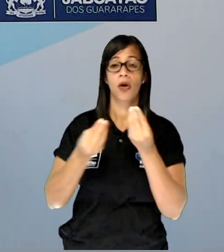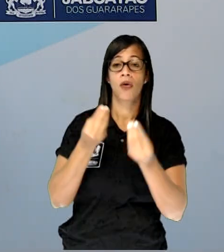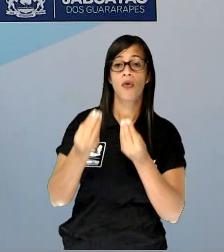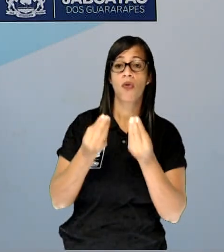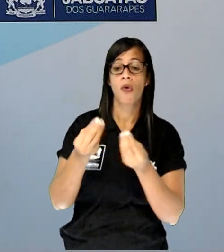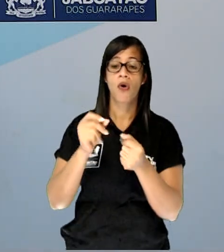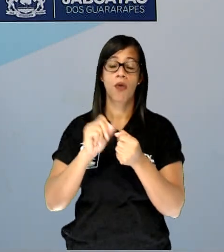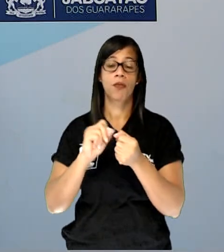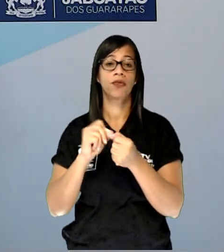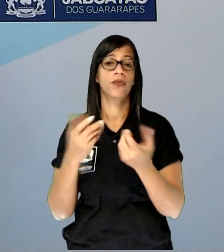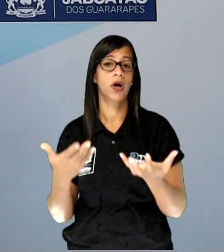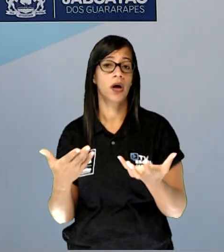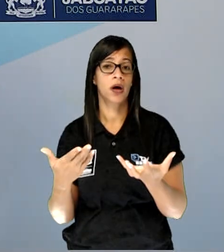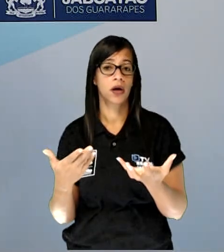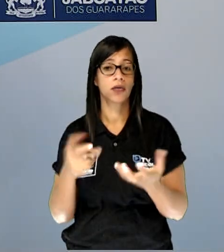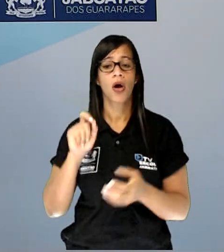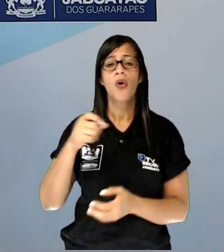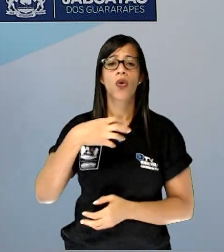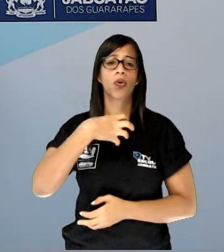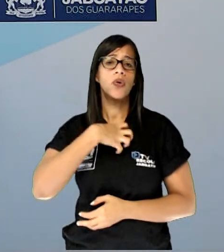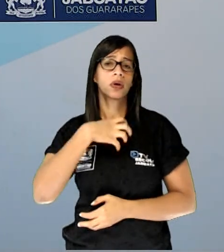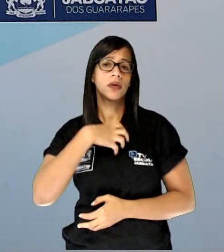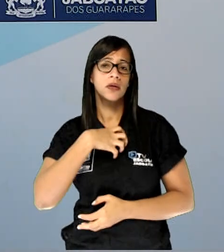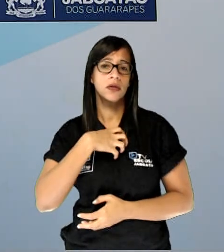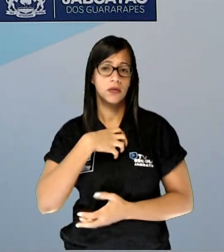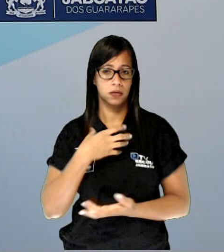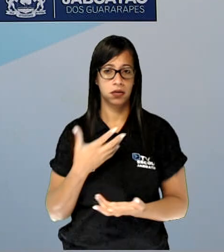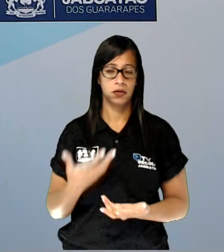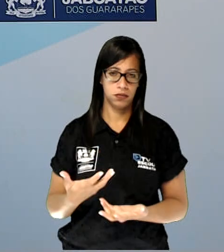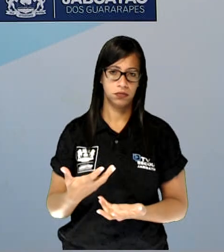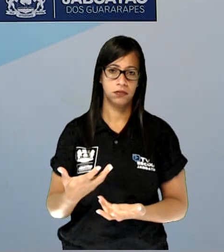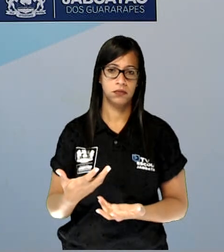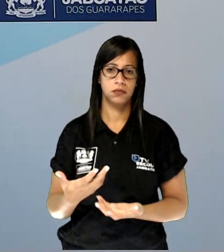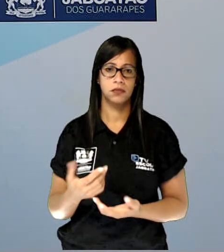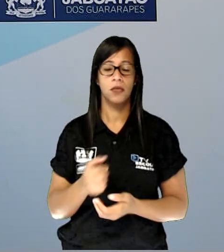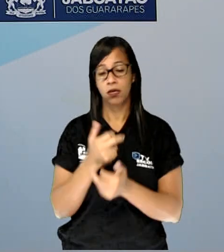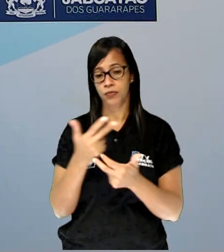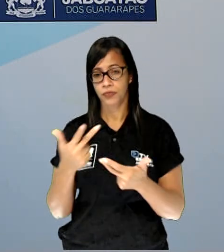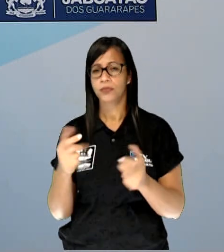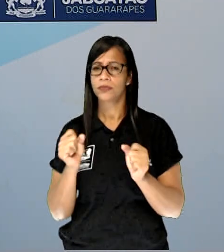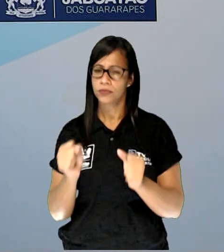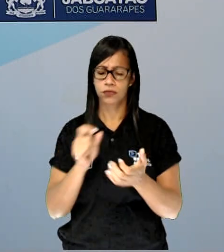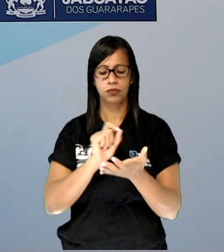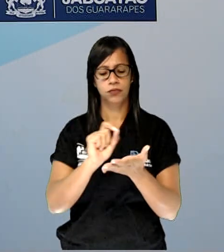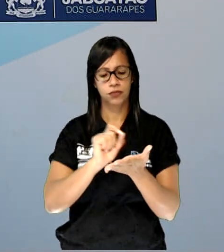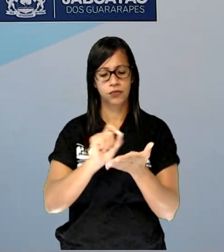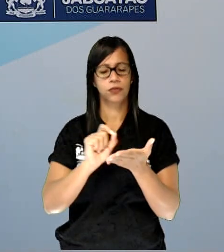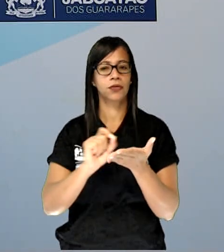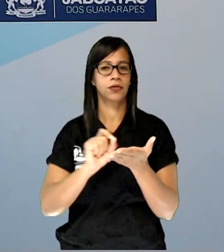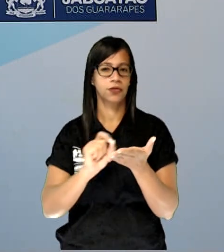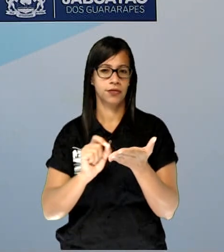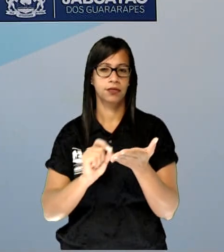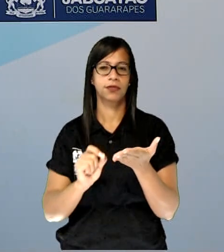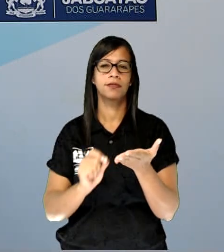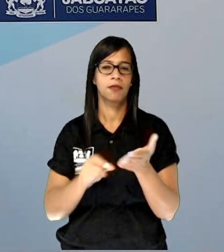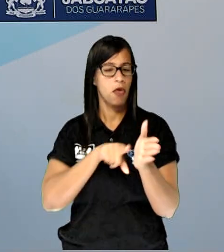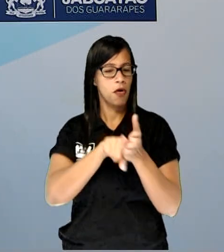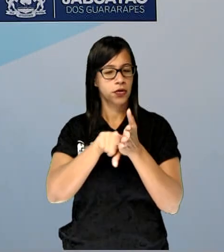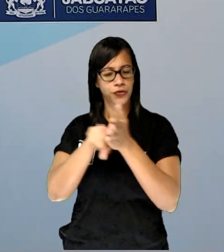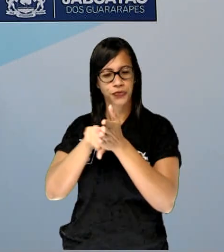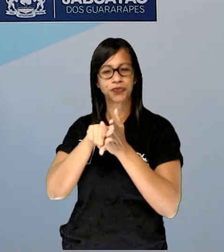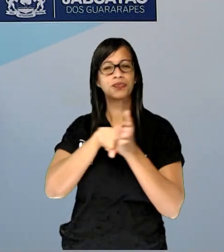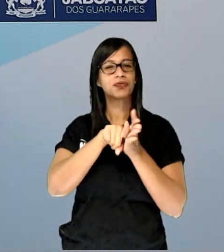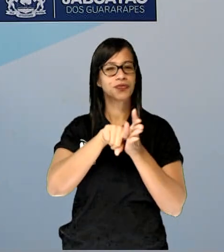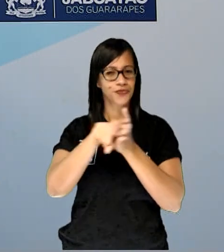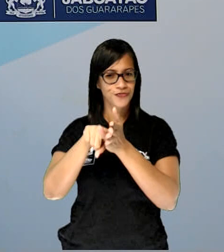vibração visível ao bater, são considerações que você pode ir anotando, se coloque como um cientista, um